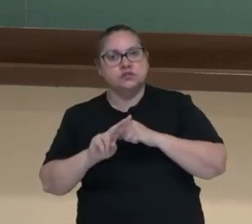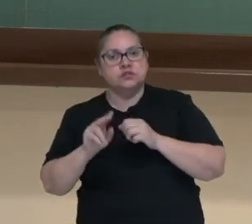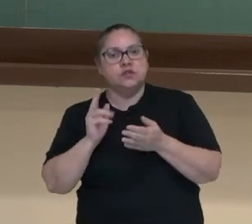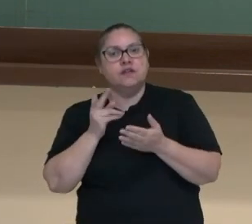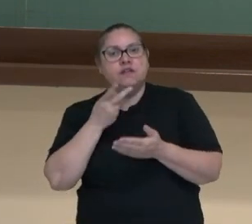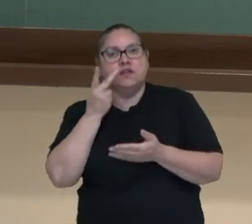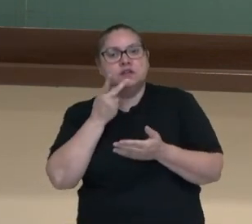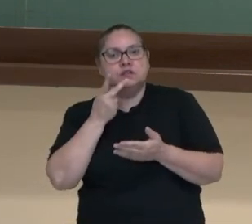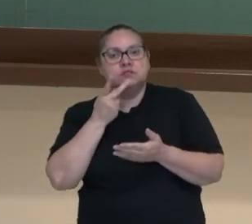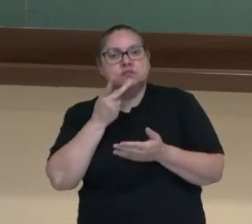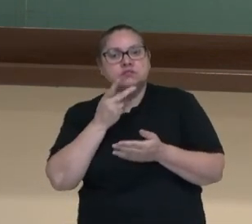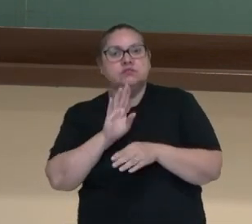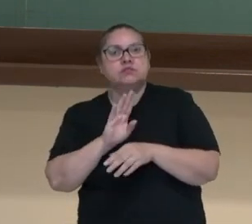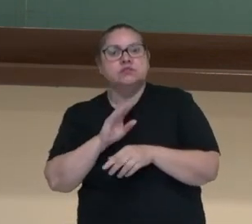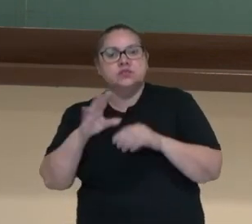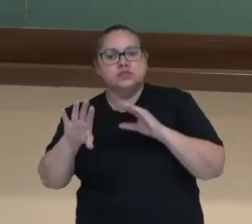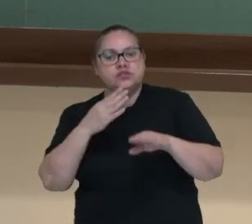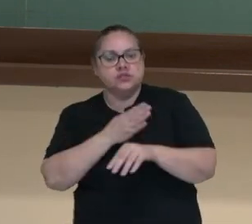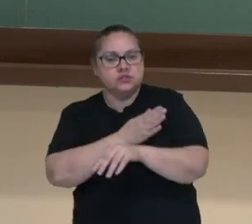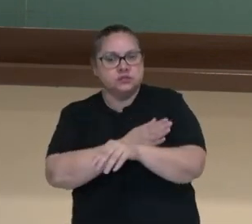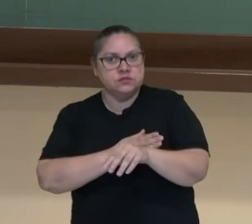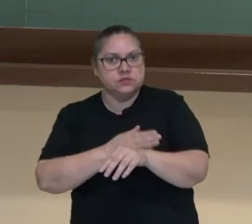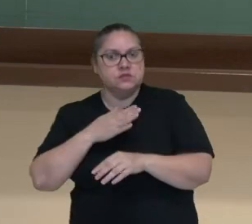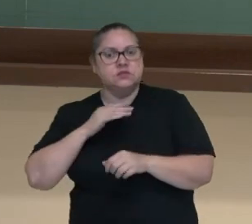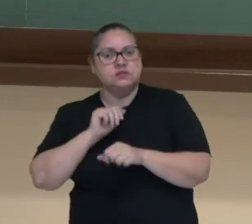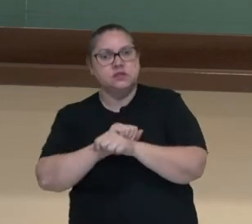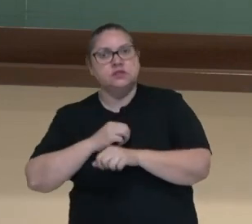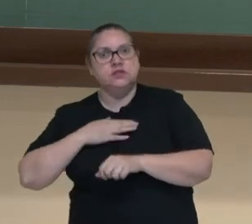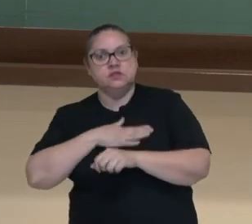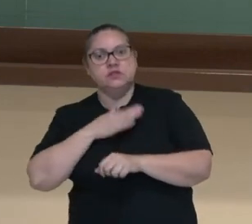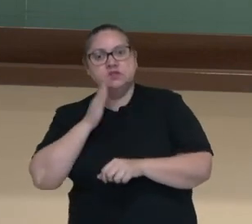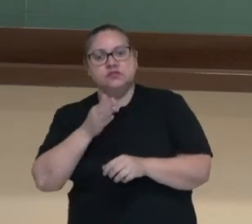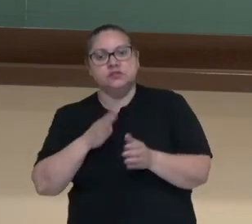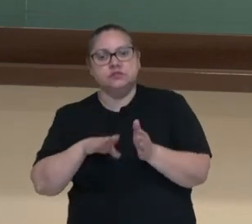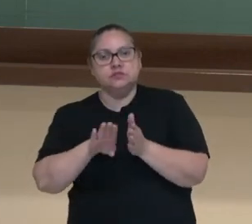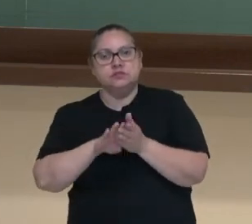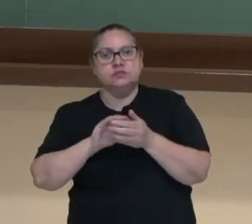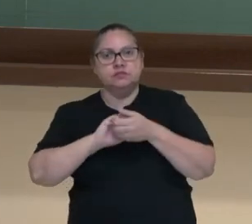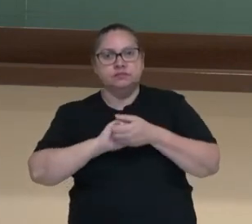vídeo falamos sobre cantigas medievais. Espero que vocês tenham gostado e até breve.